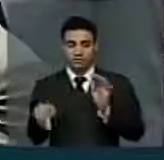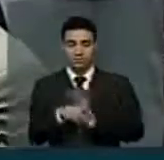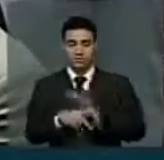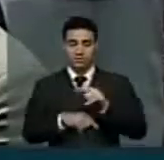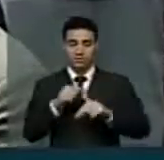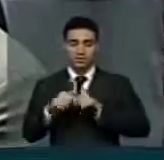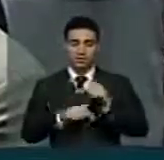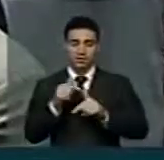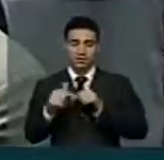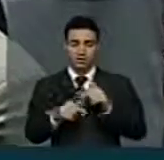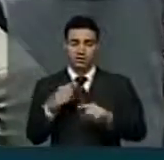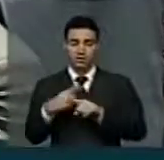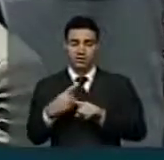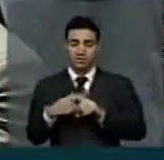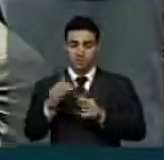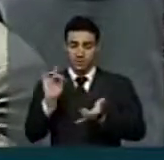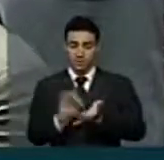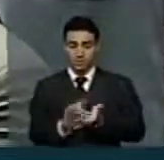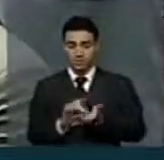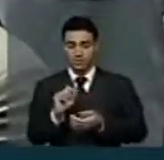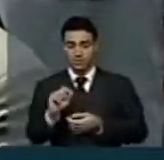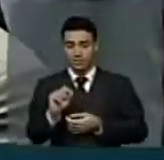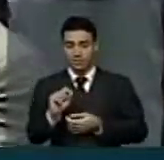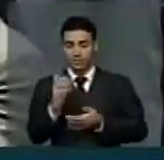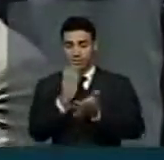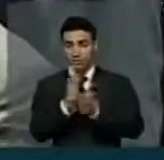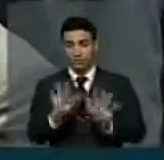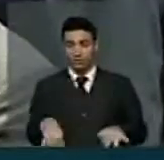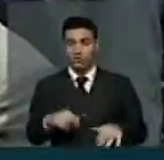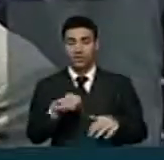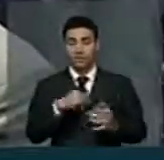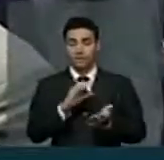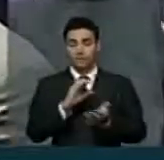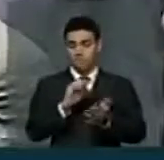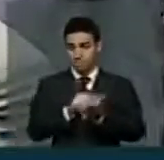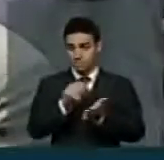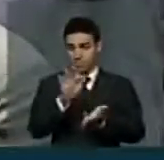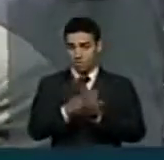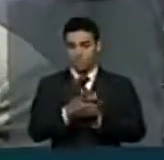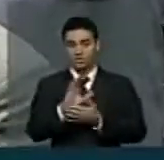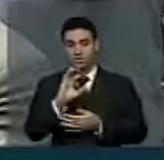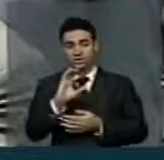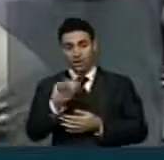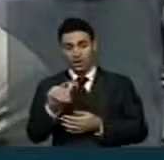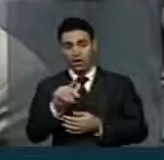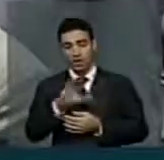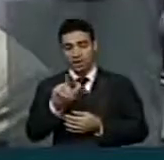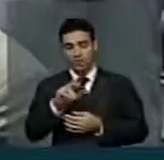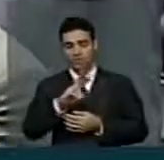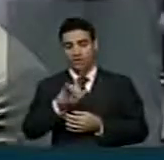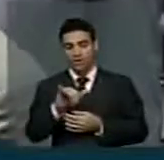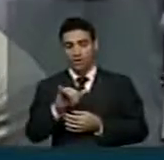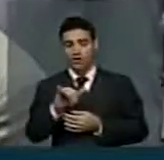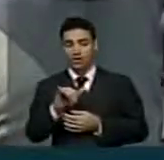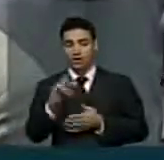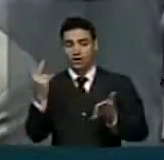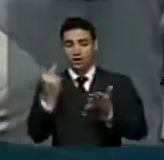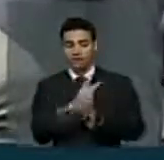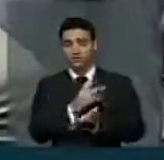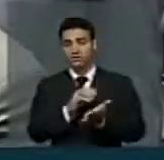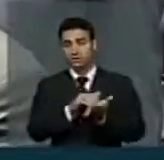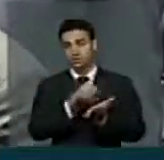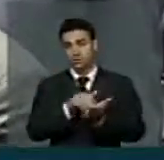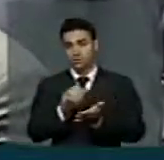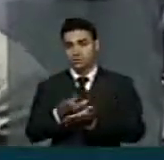trabalhadores. Porque, concretamente, o fim dessa multa, obviamente, favorece as demissões